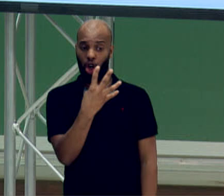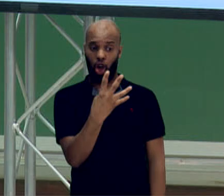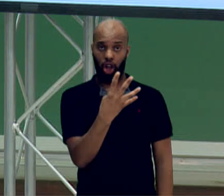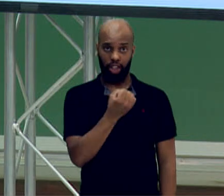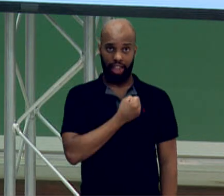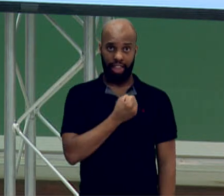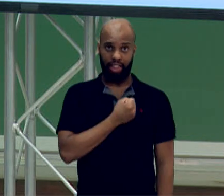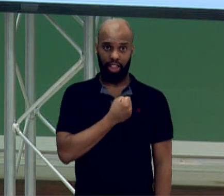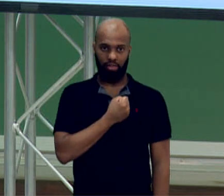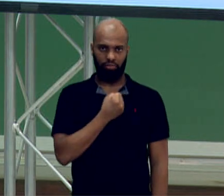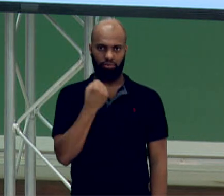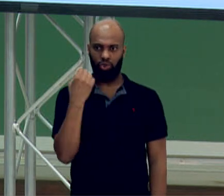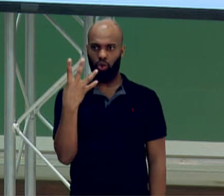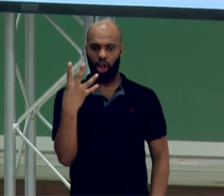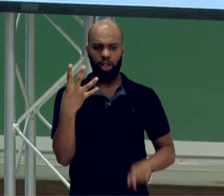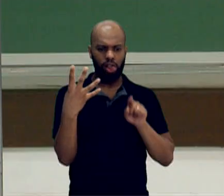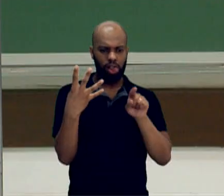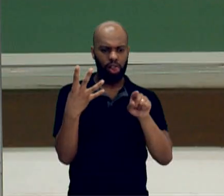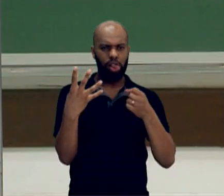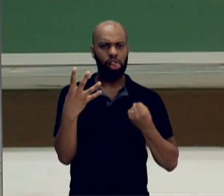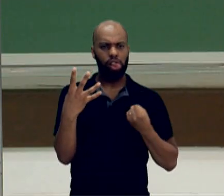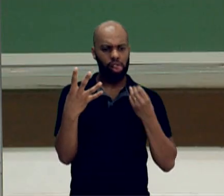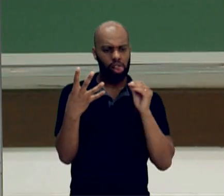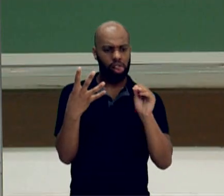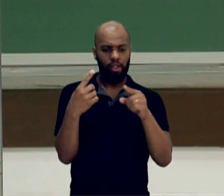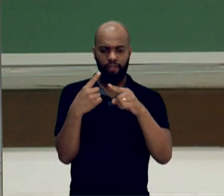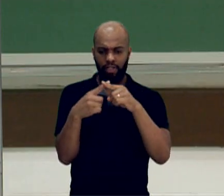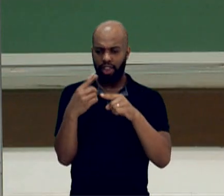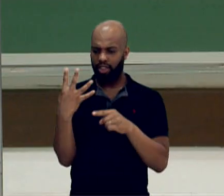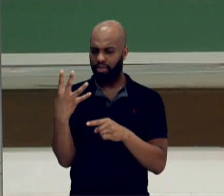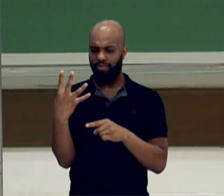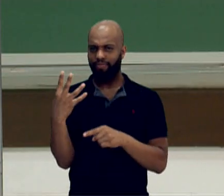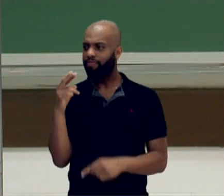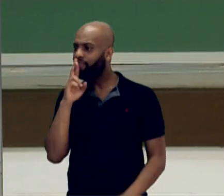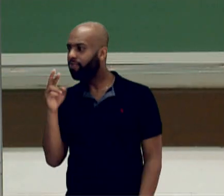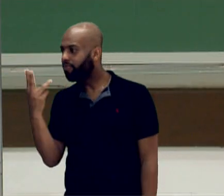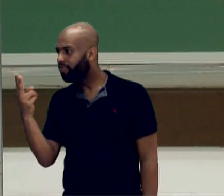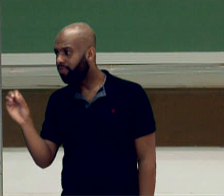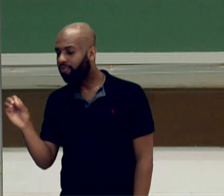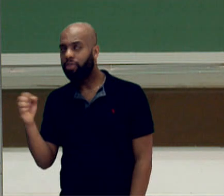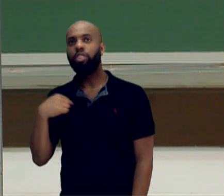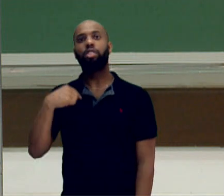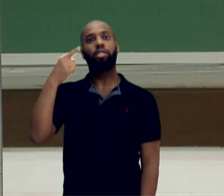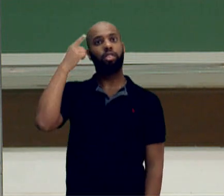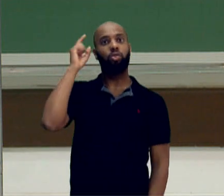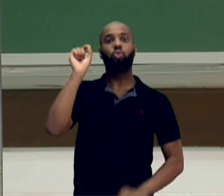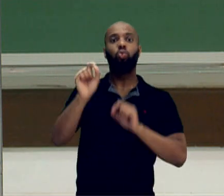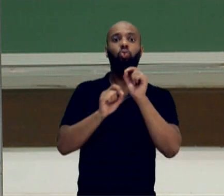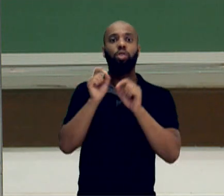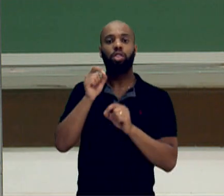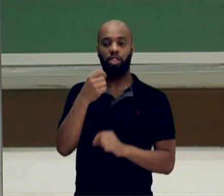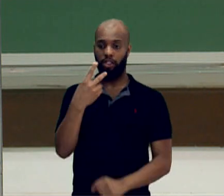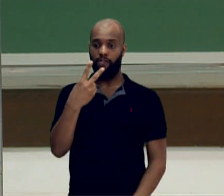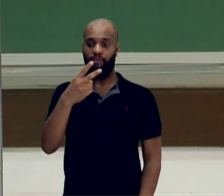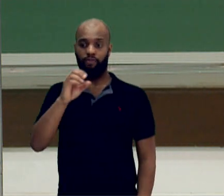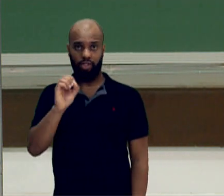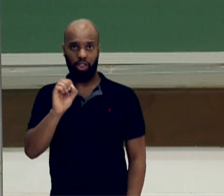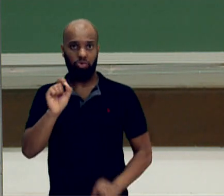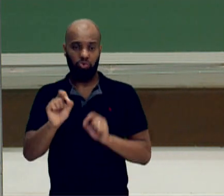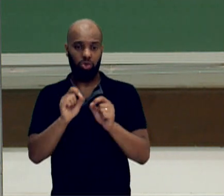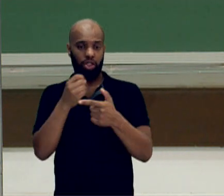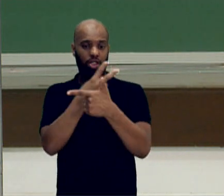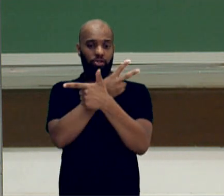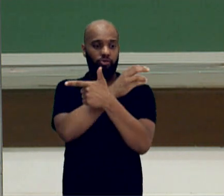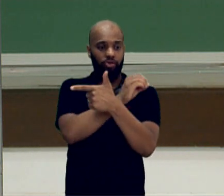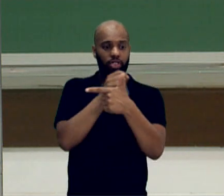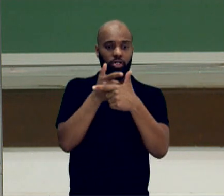4, né? Porque 4 vezes o lado vai dar 20. Ai, professor, eu já sei. É só eu pensar em pegar esse 20 e